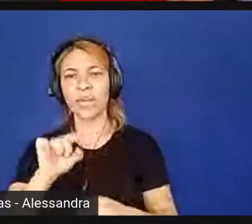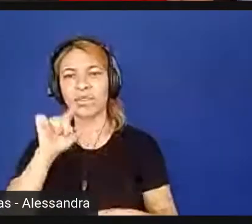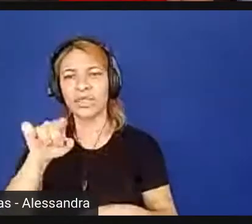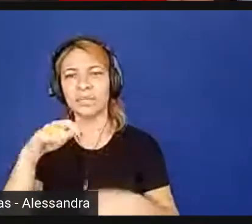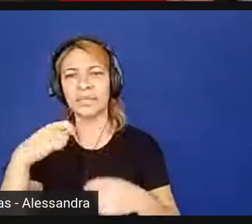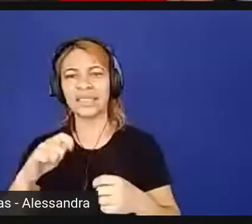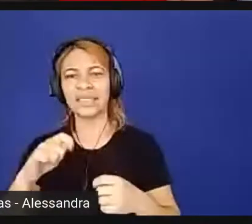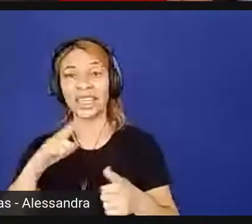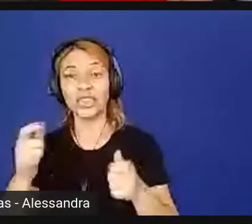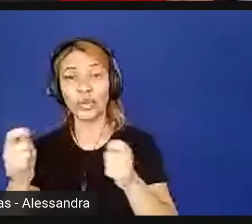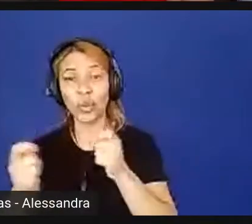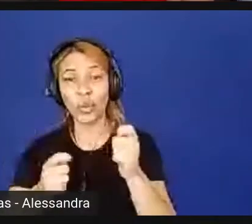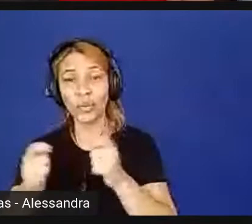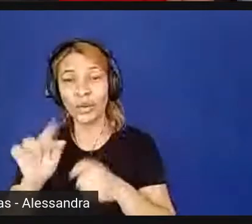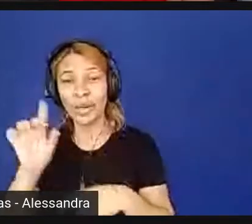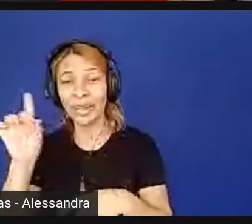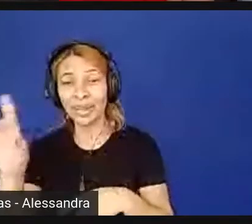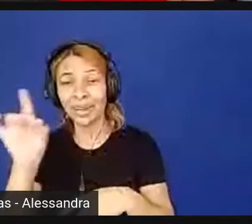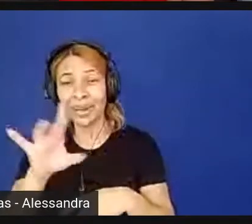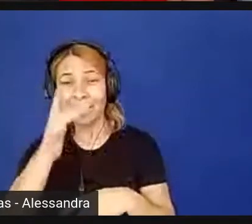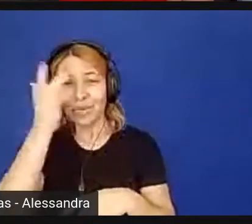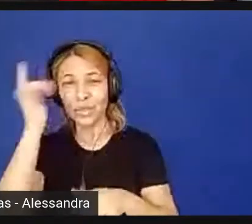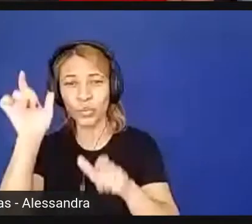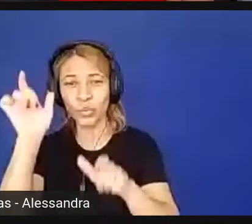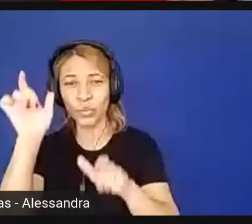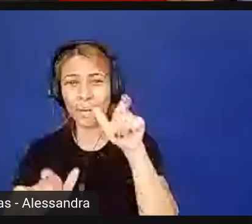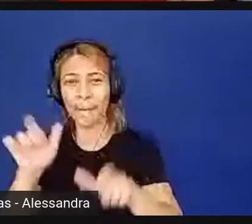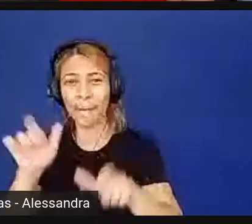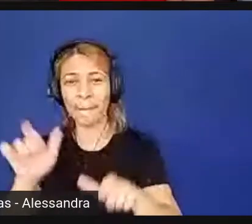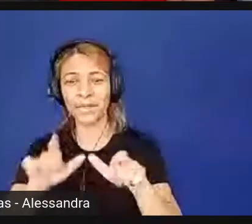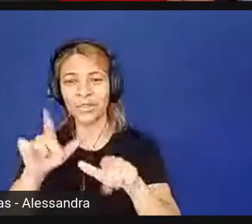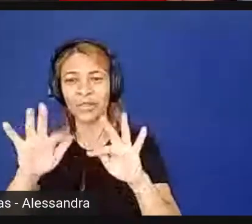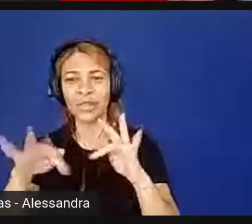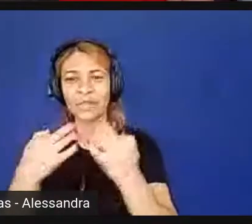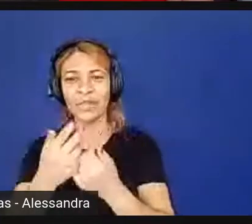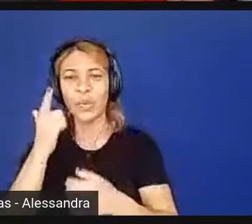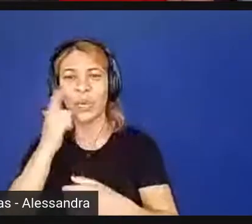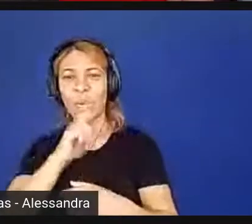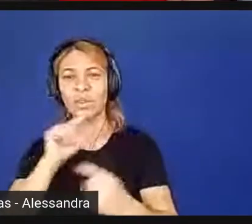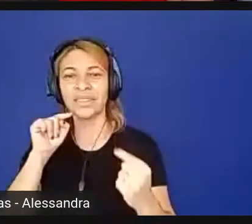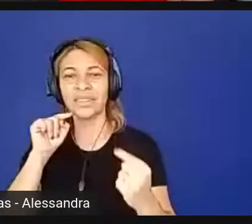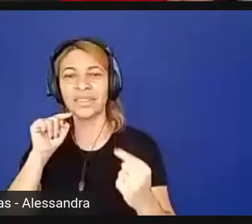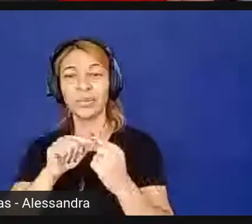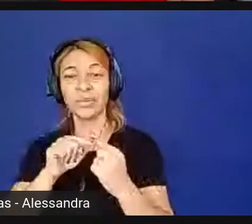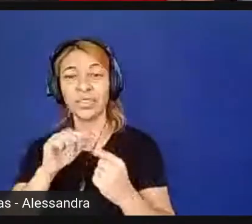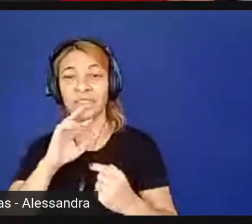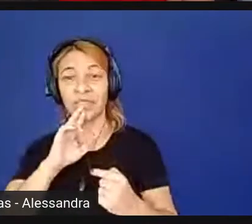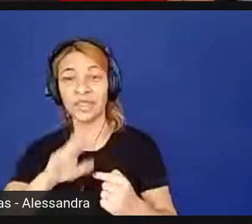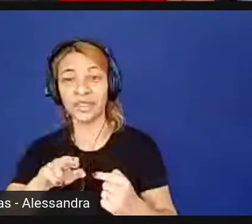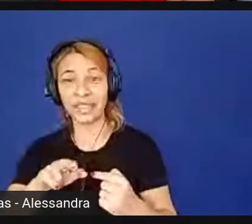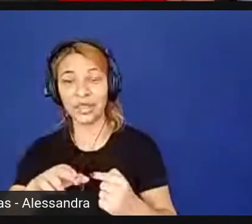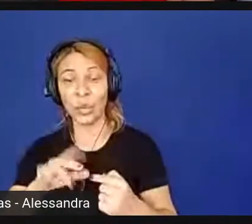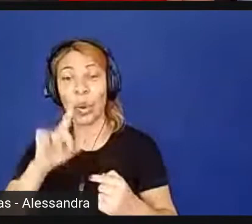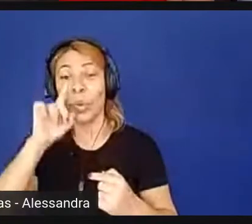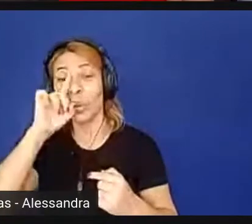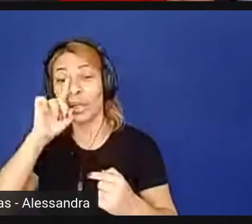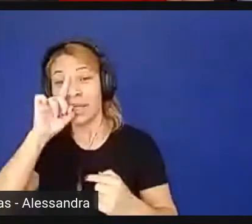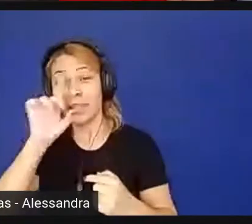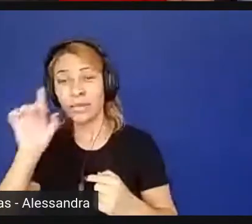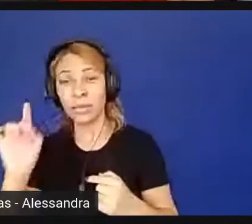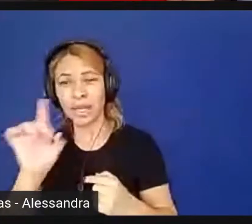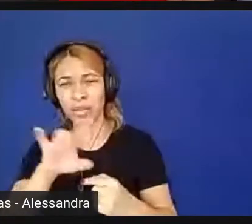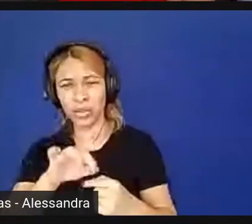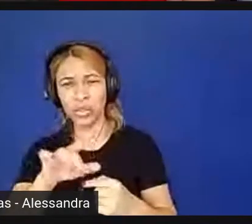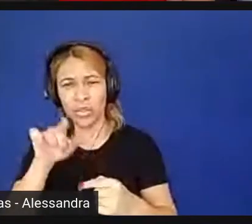que cada membro da sua família vai conseguir atingir aquele resultado? Quais são os riscos de cada membro da sua família? Você tem controles